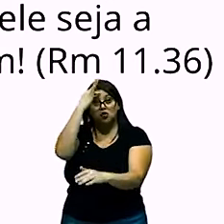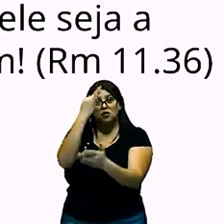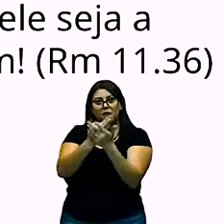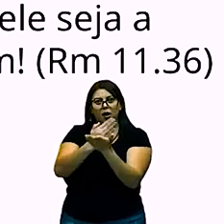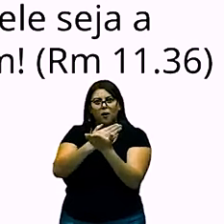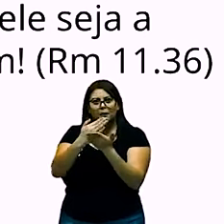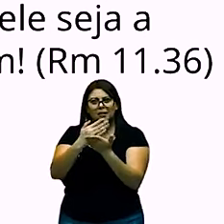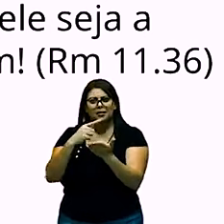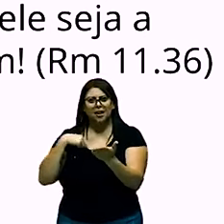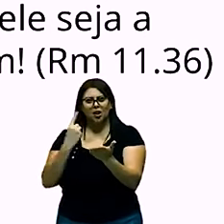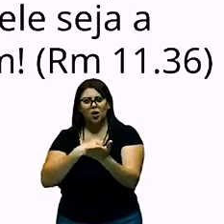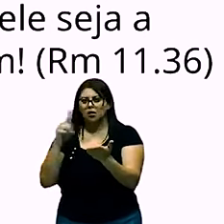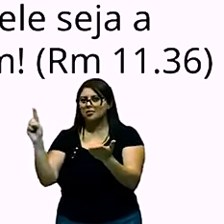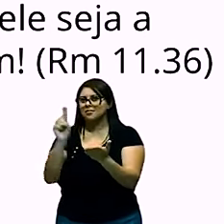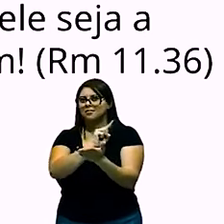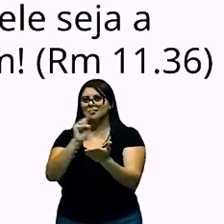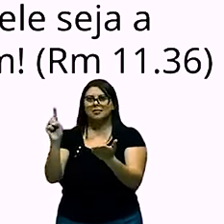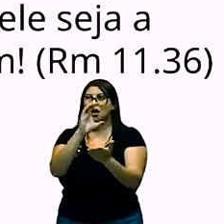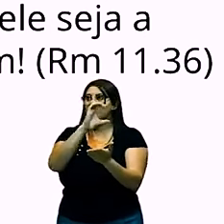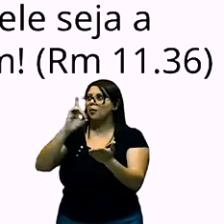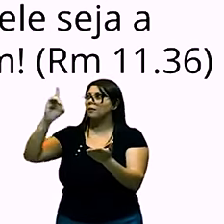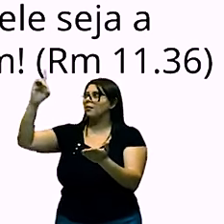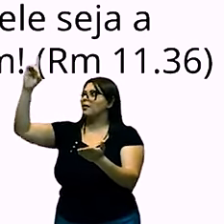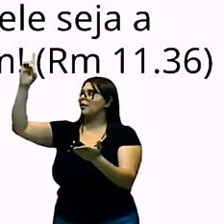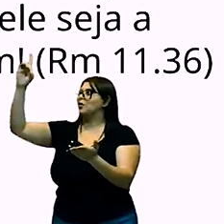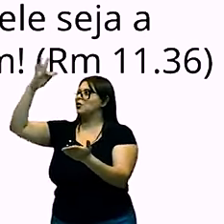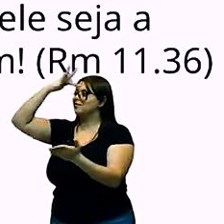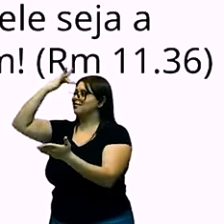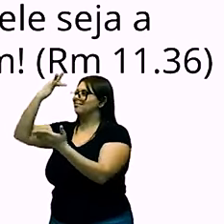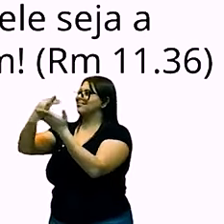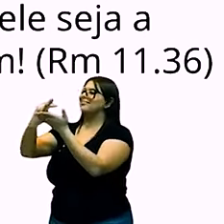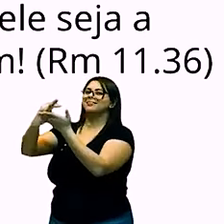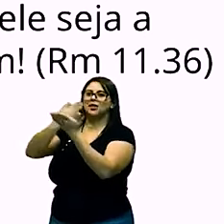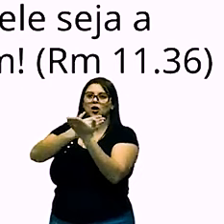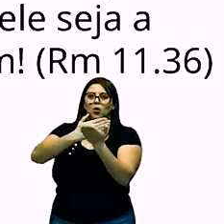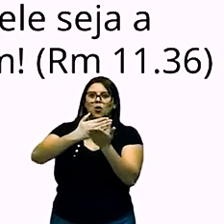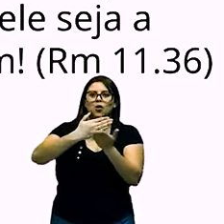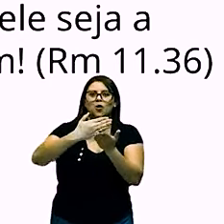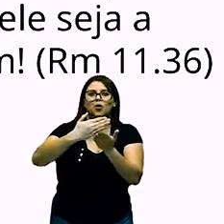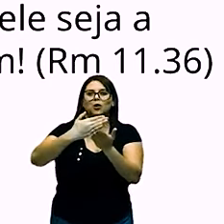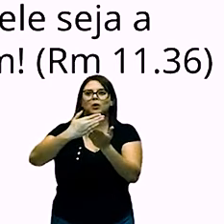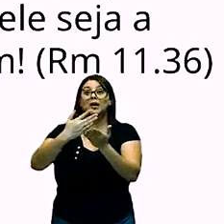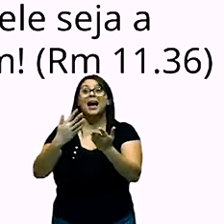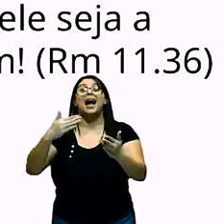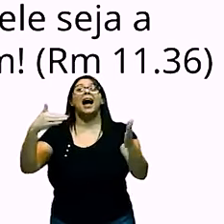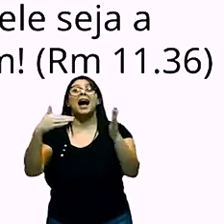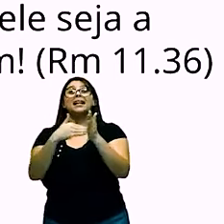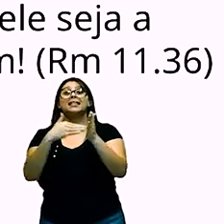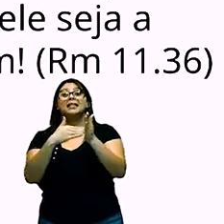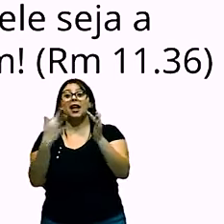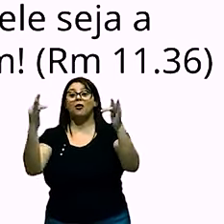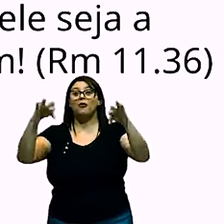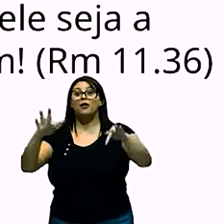nós. Jesus é o autor da fé. A fé começa nele e continua até ao fim. Ele é o autor e consumador